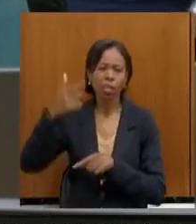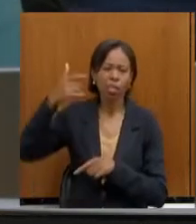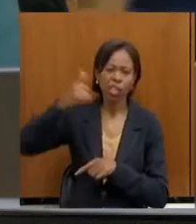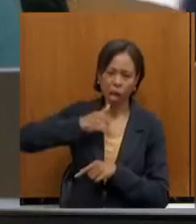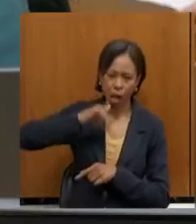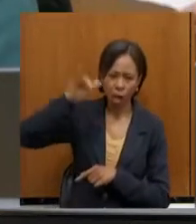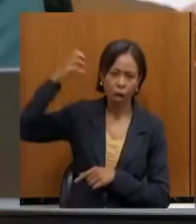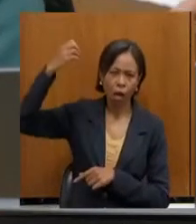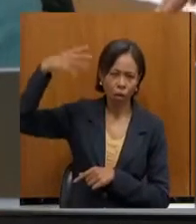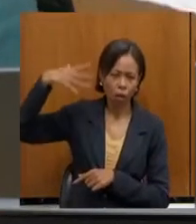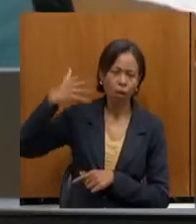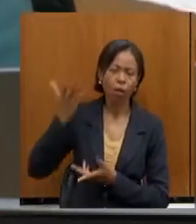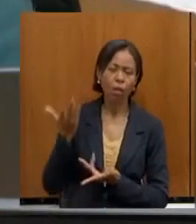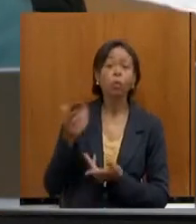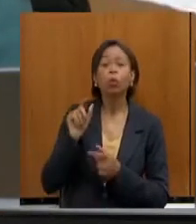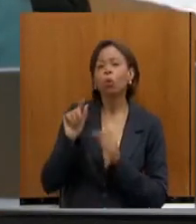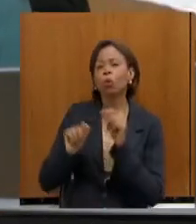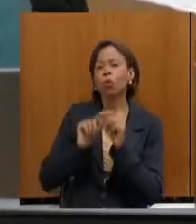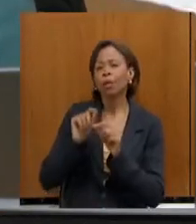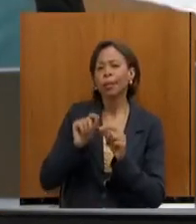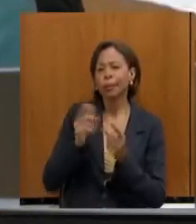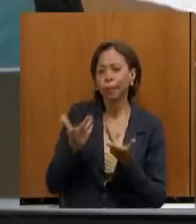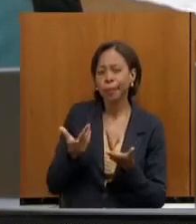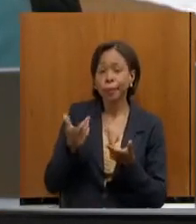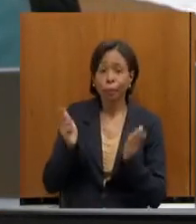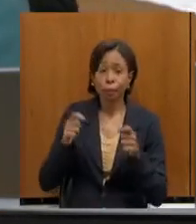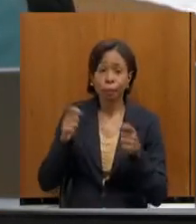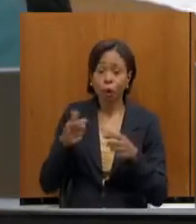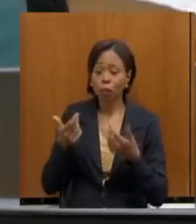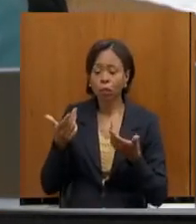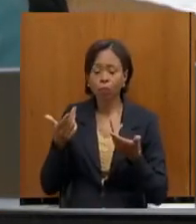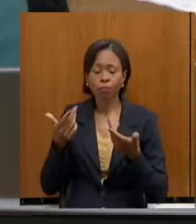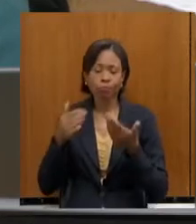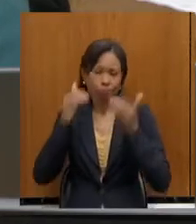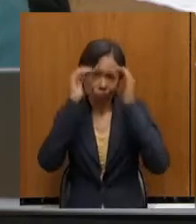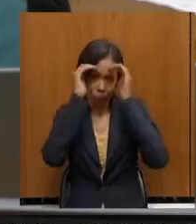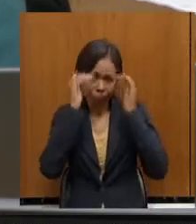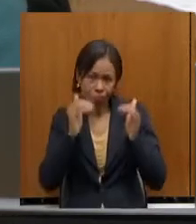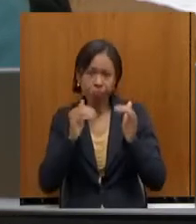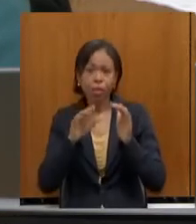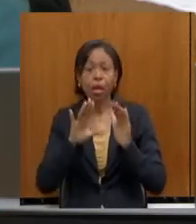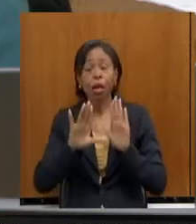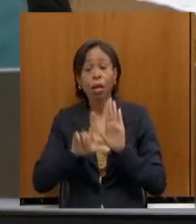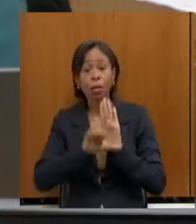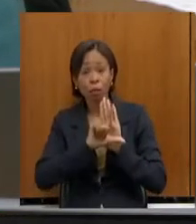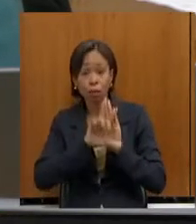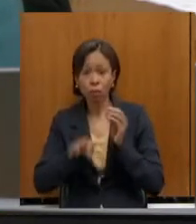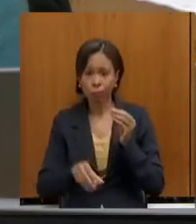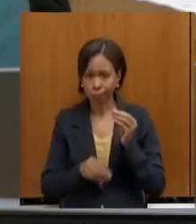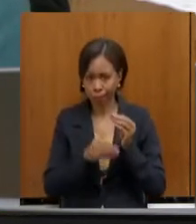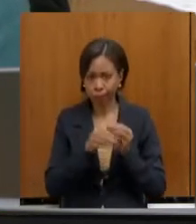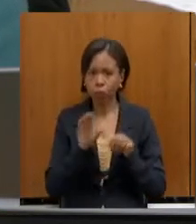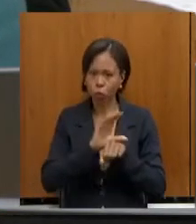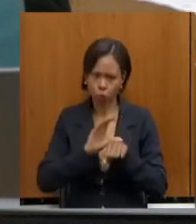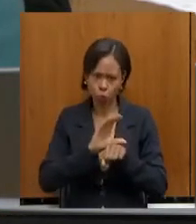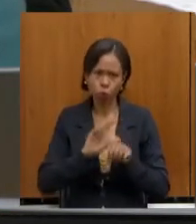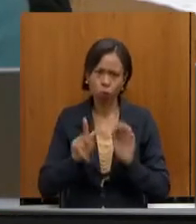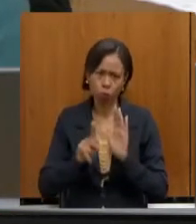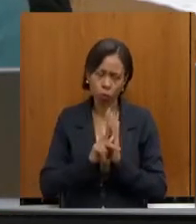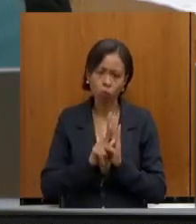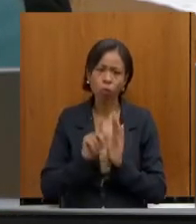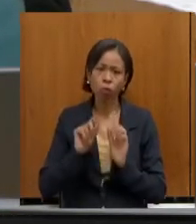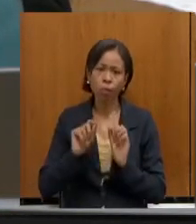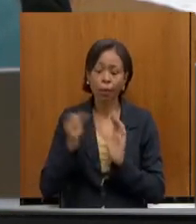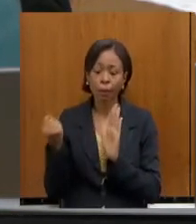seja observado né que seja cumprido a emenda constitucional dessa Assembleia de tombamento do Lago e dos